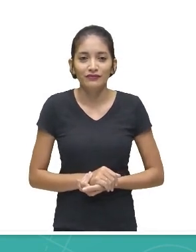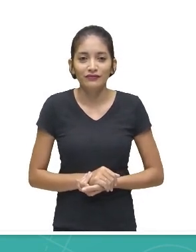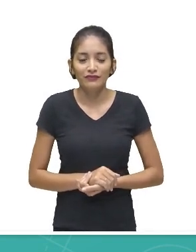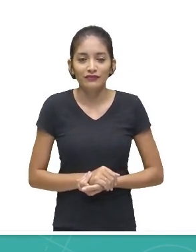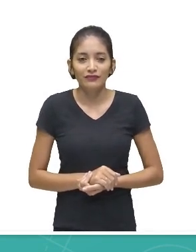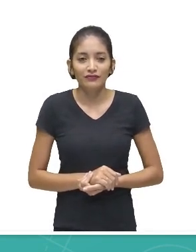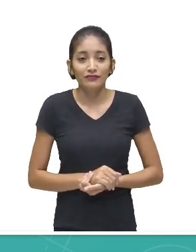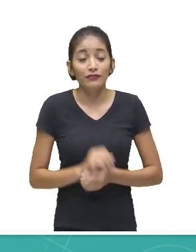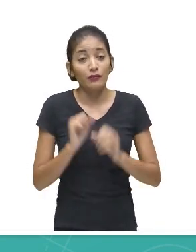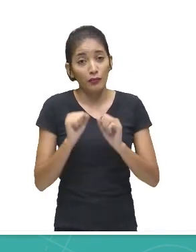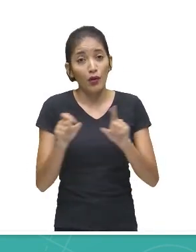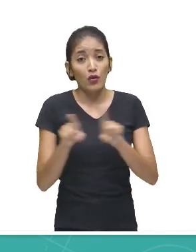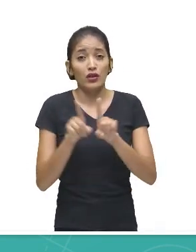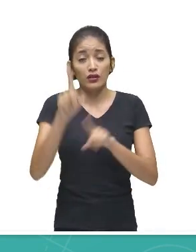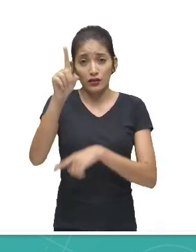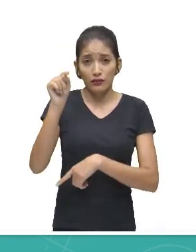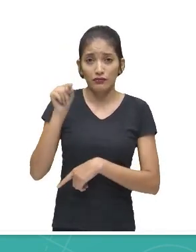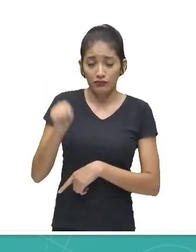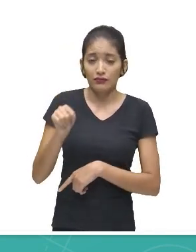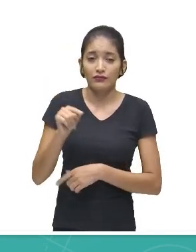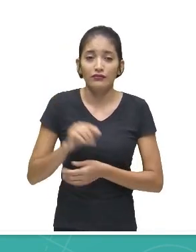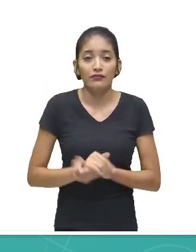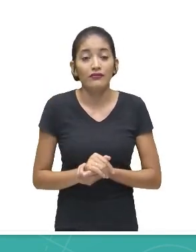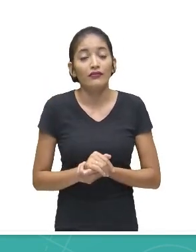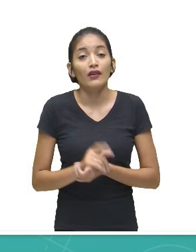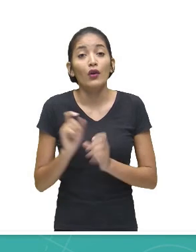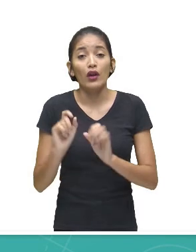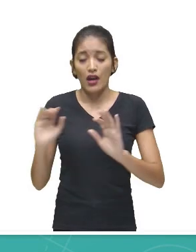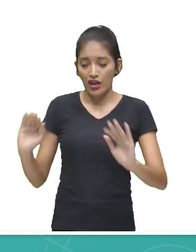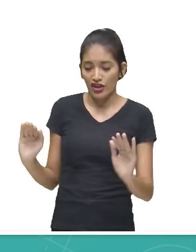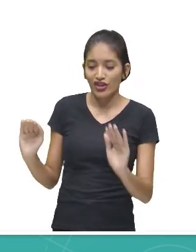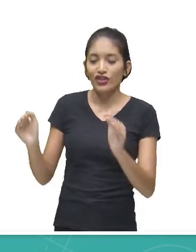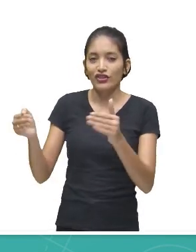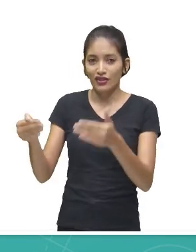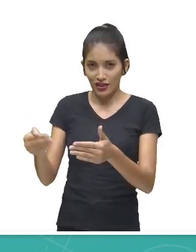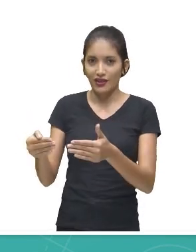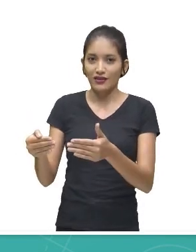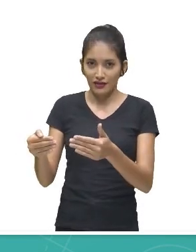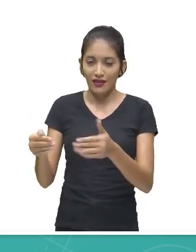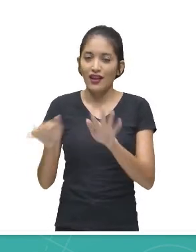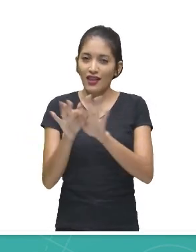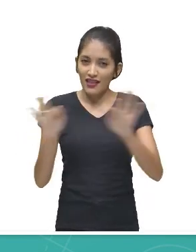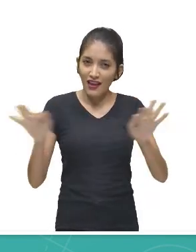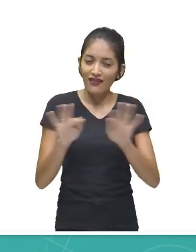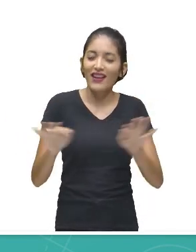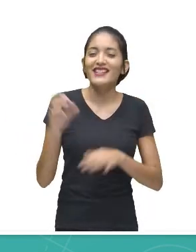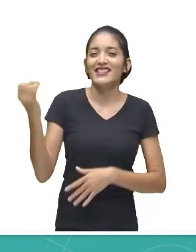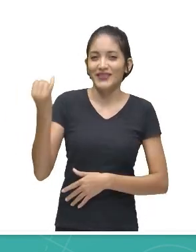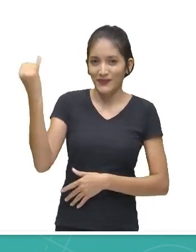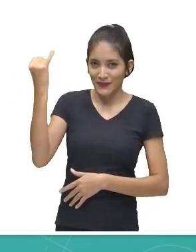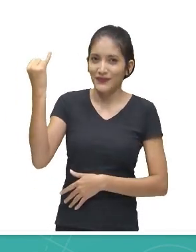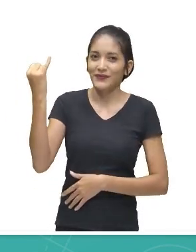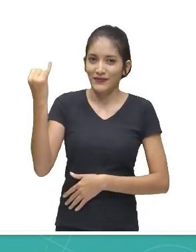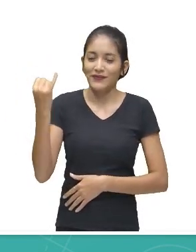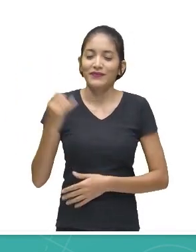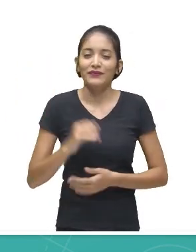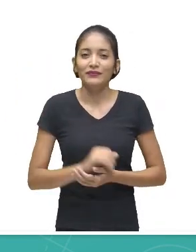Pode ser uma exclamação também. Ele querendo dar ênfase, né? A questão aqui da importância, né? Do Silvio